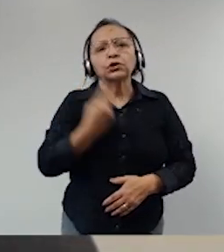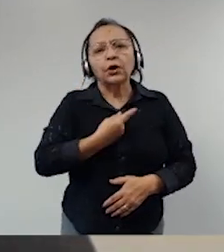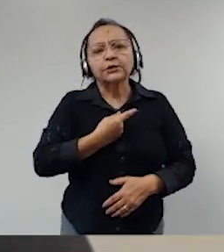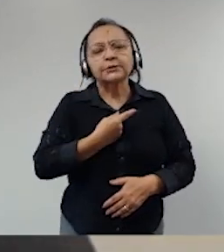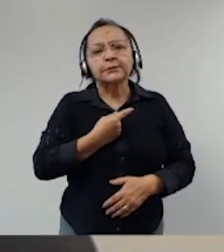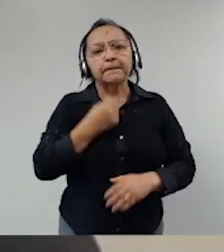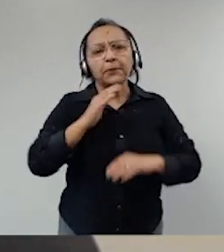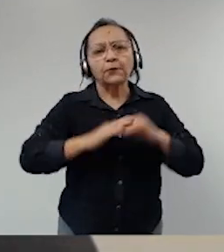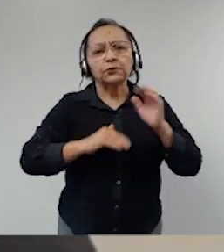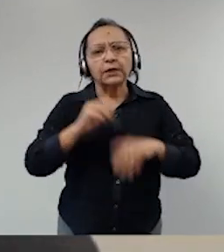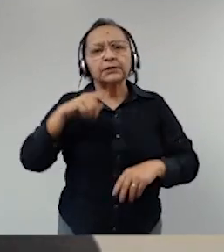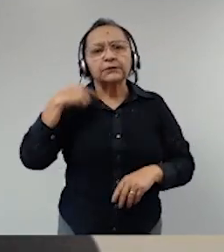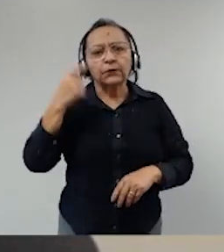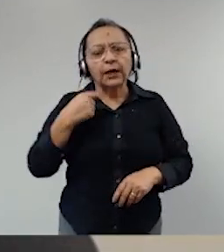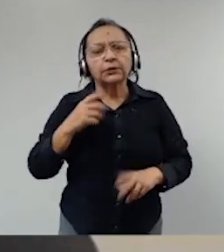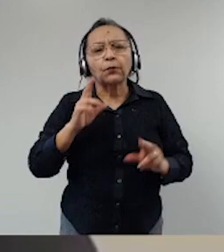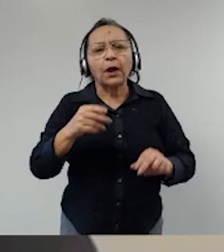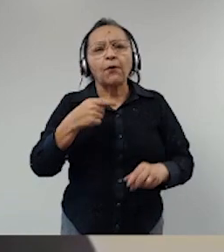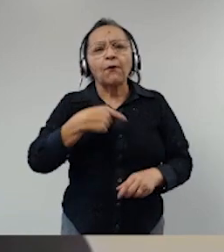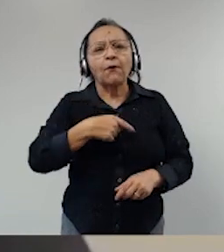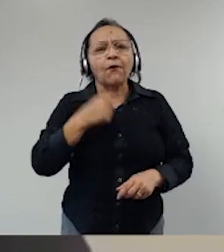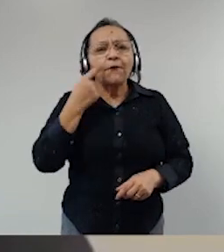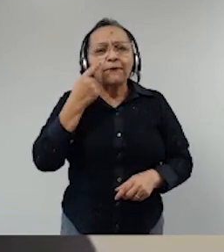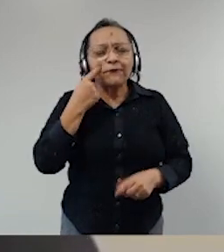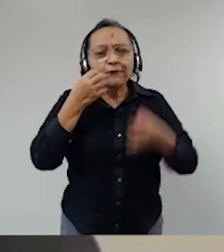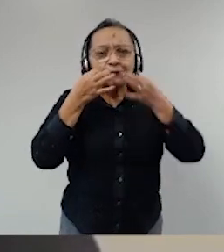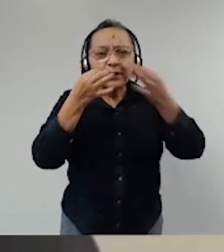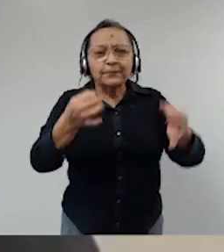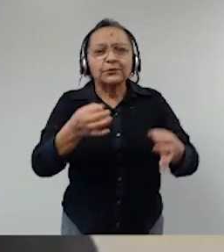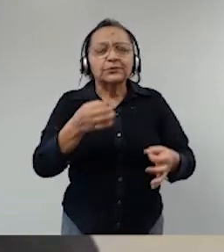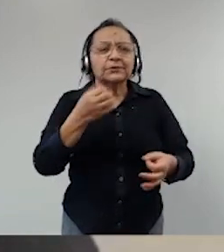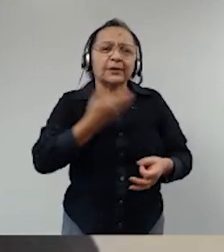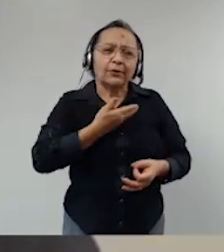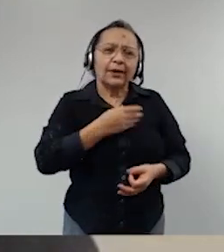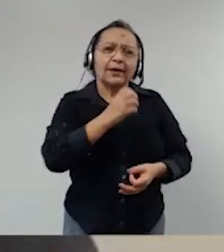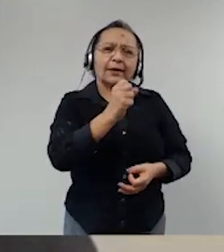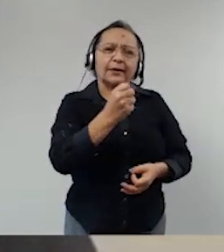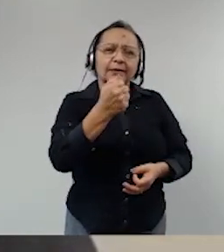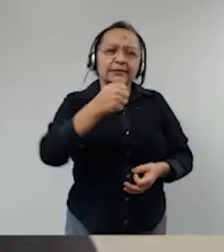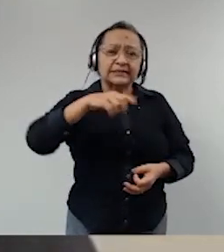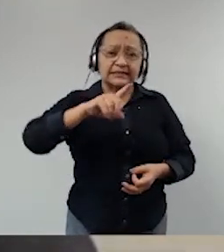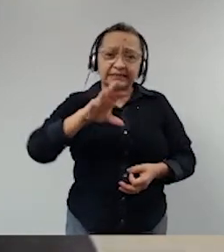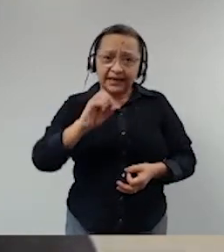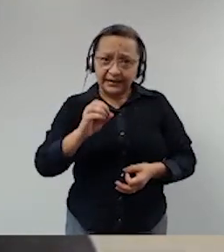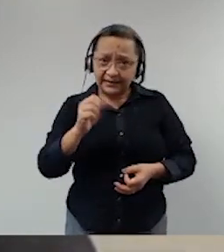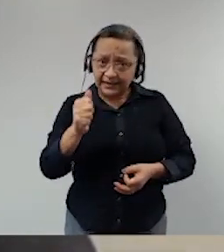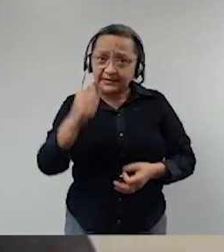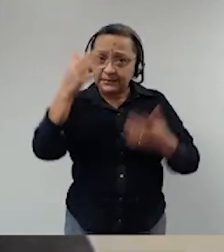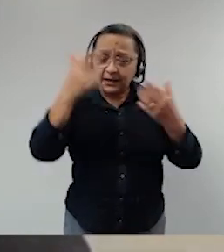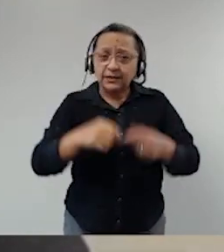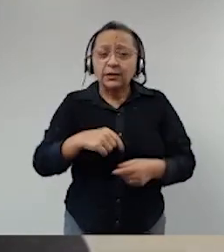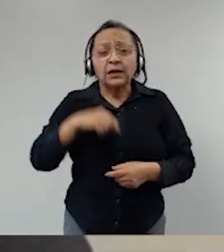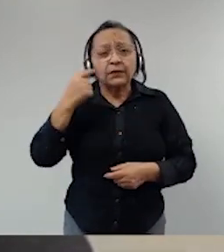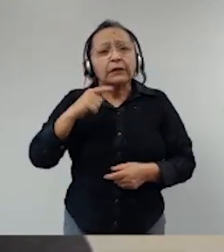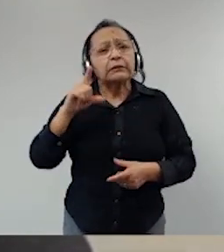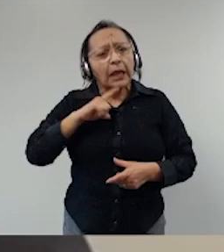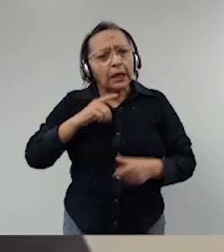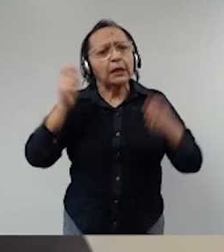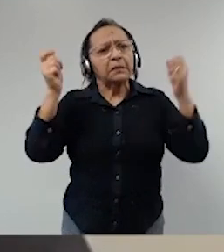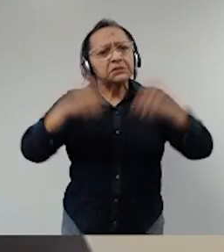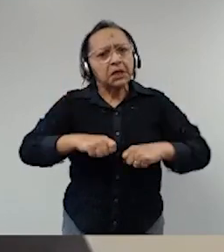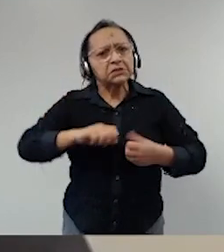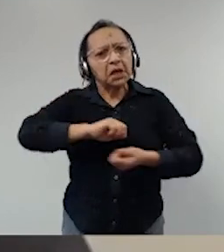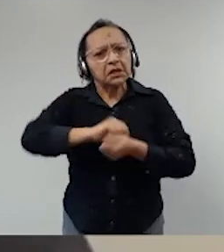como ouvimos a Sandra, como temos ouvido ao meu colega Décio Freire, os advogados têm muita capacidade de se reinventar, inclusive é o